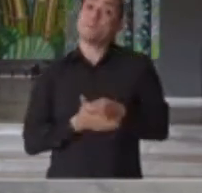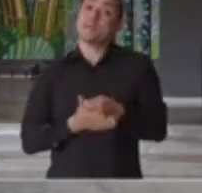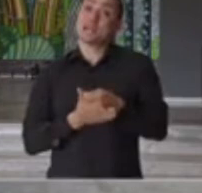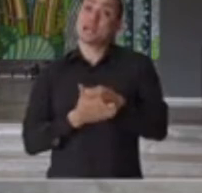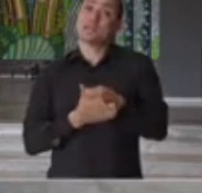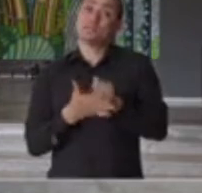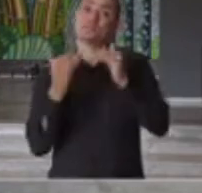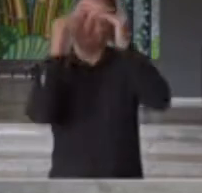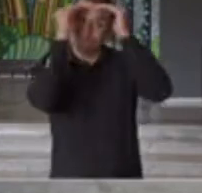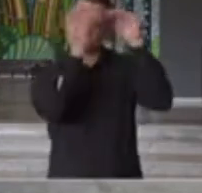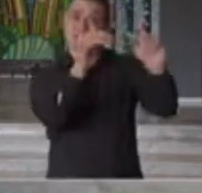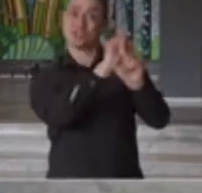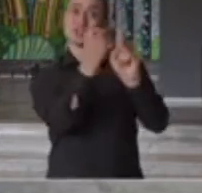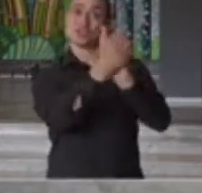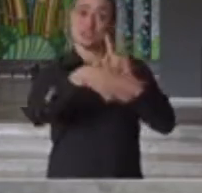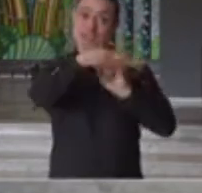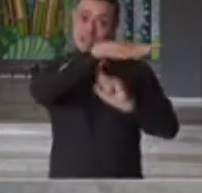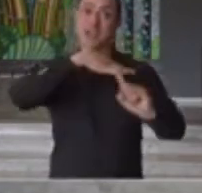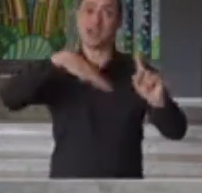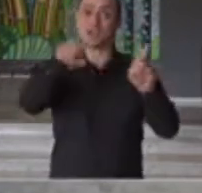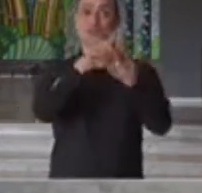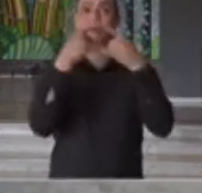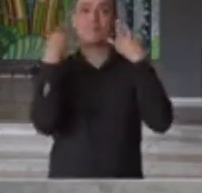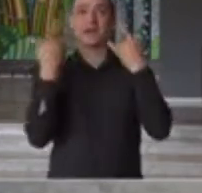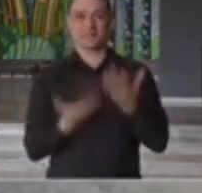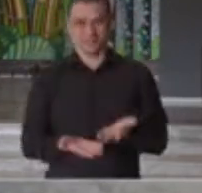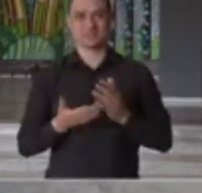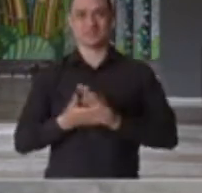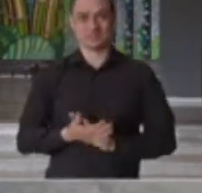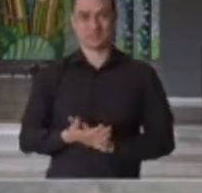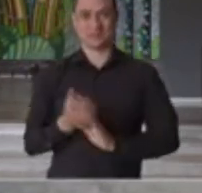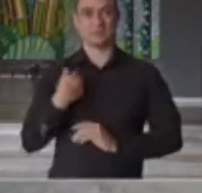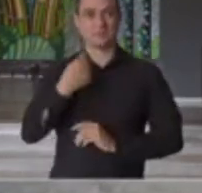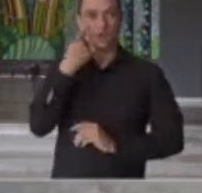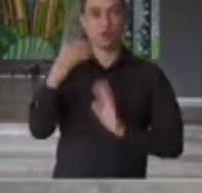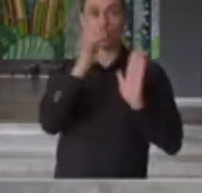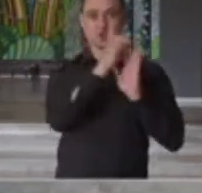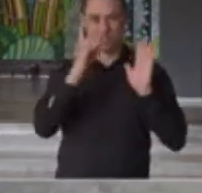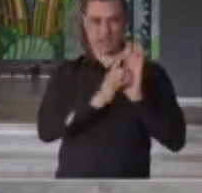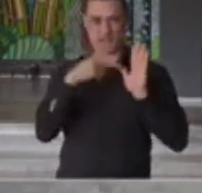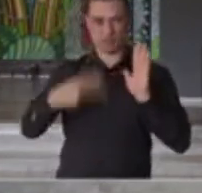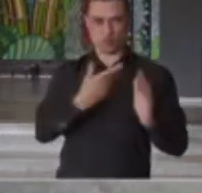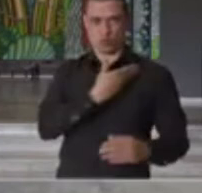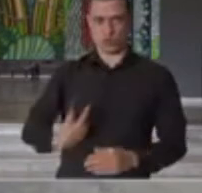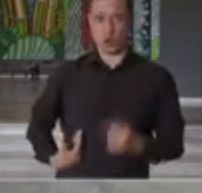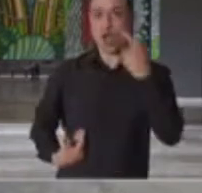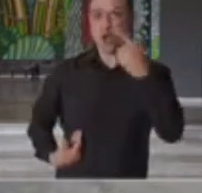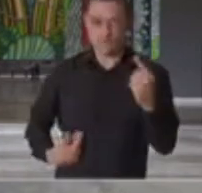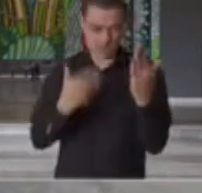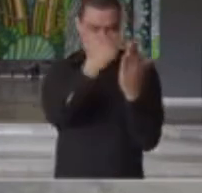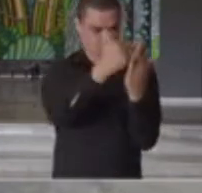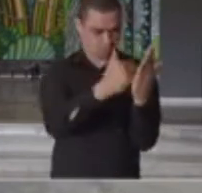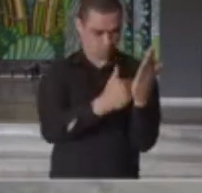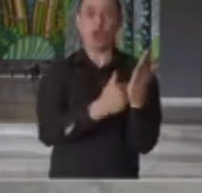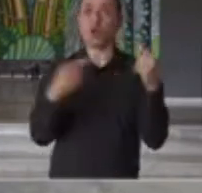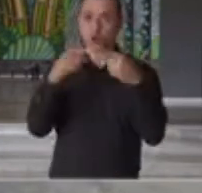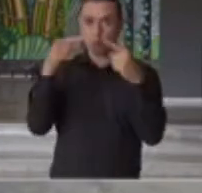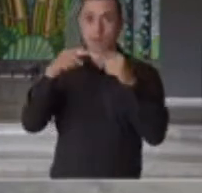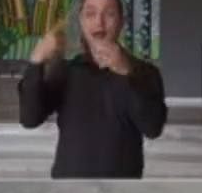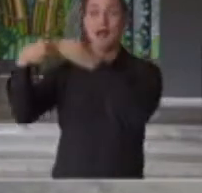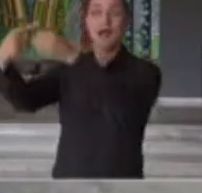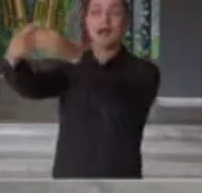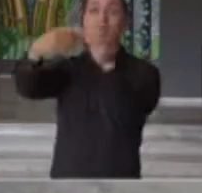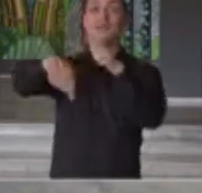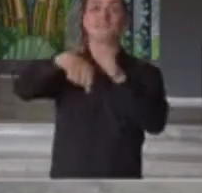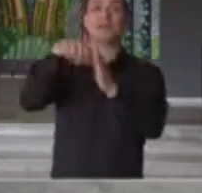a sociedade usar máscaras. Pelo que eu ouvi do decreto do governador, as medidas cabem aos municípios e